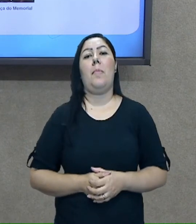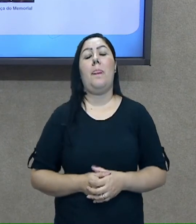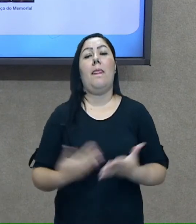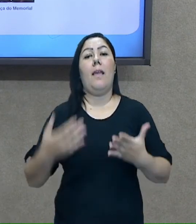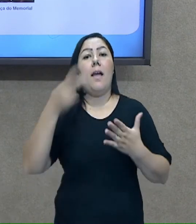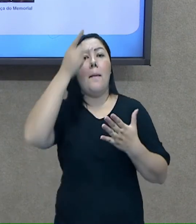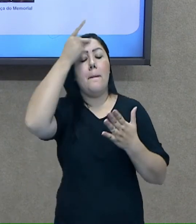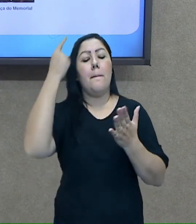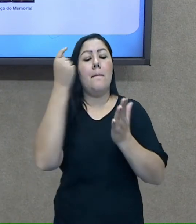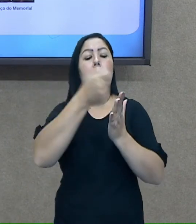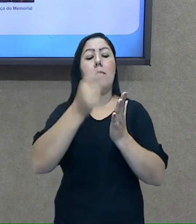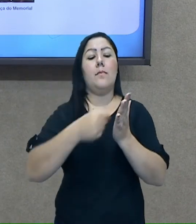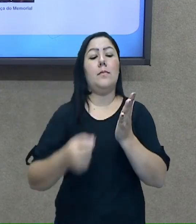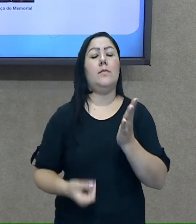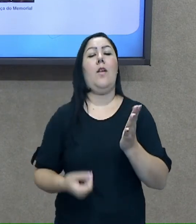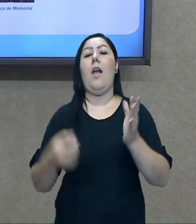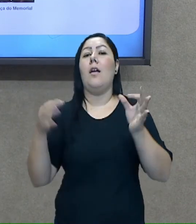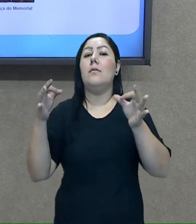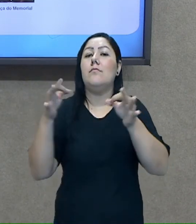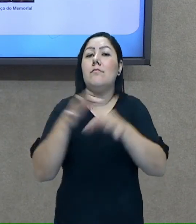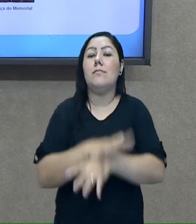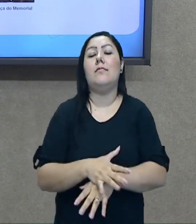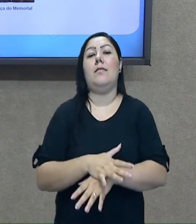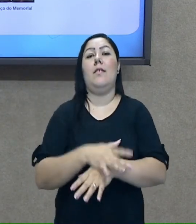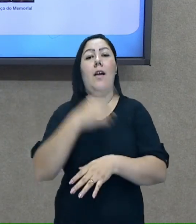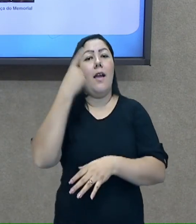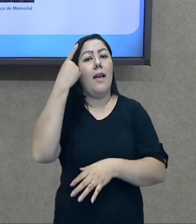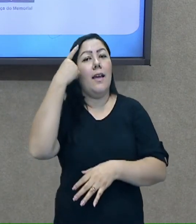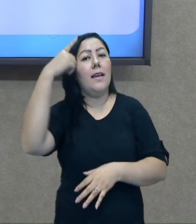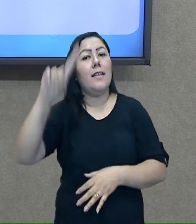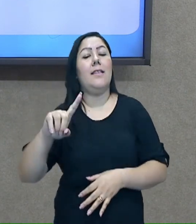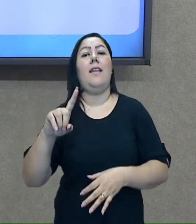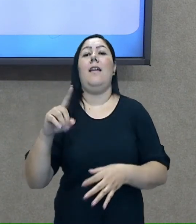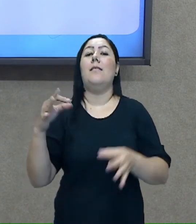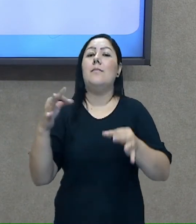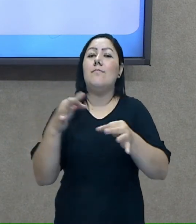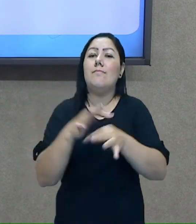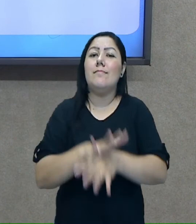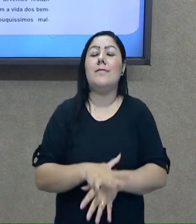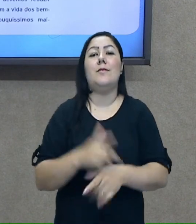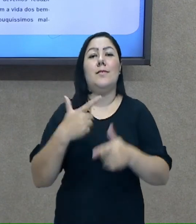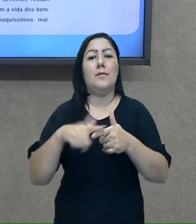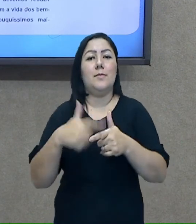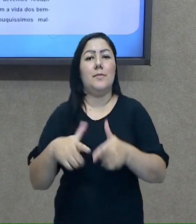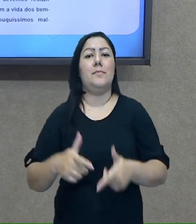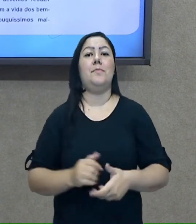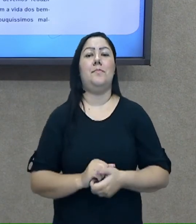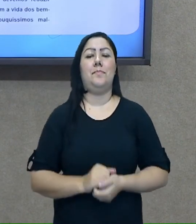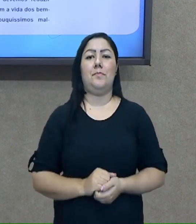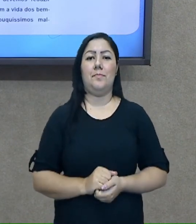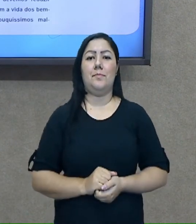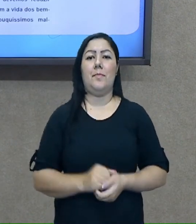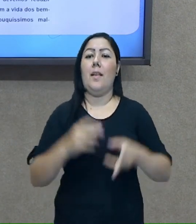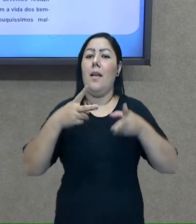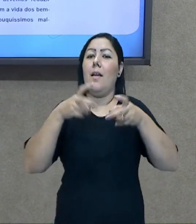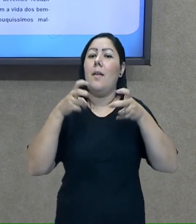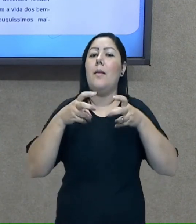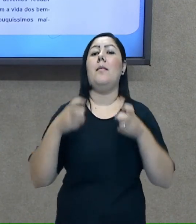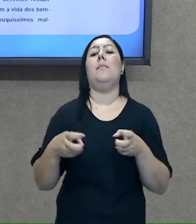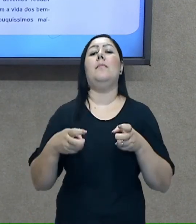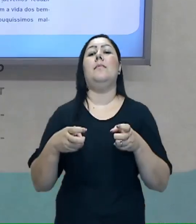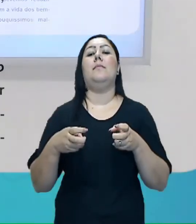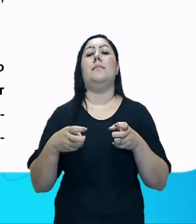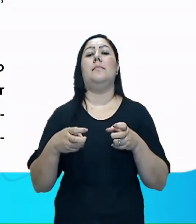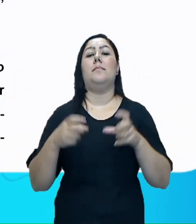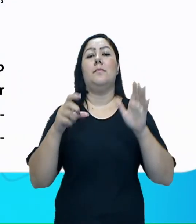ideias para solucionar o problema sobre o tema proposto. Podemos perceber aqui, o